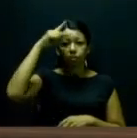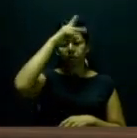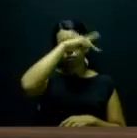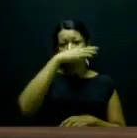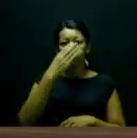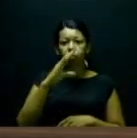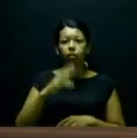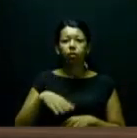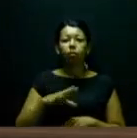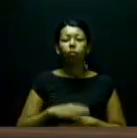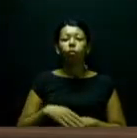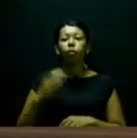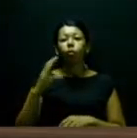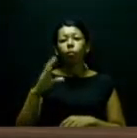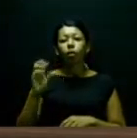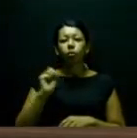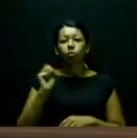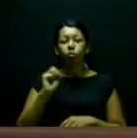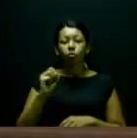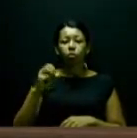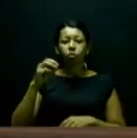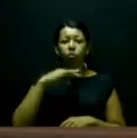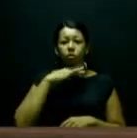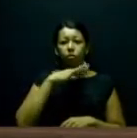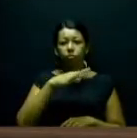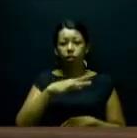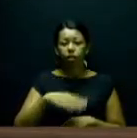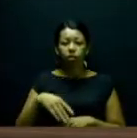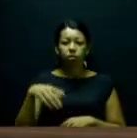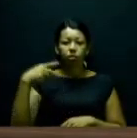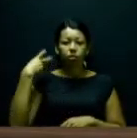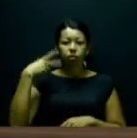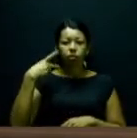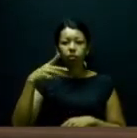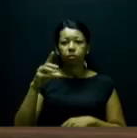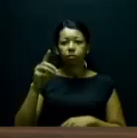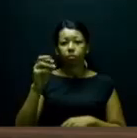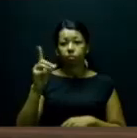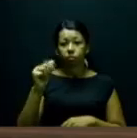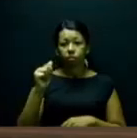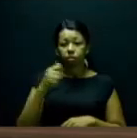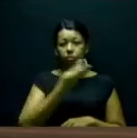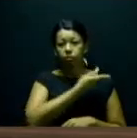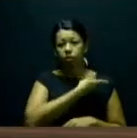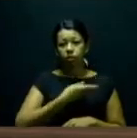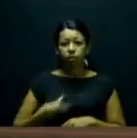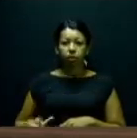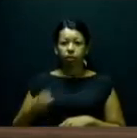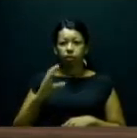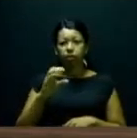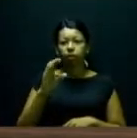Cubatão, 8 de março de 2016, Severino Tarcísio da Silva, presidente da SEI.